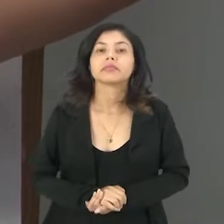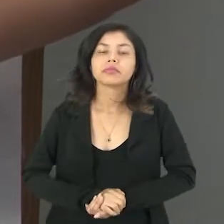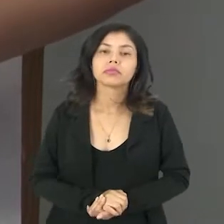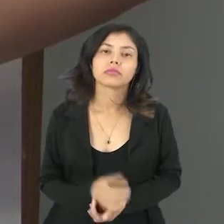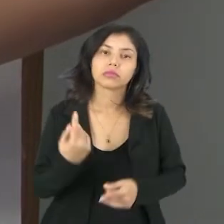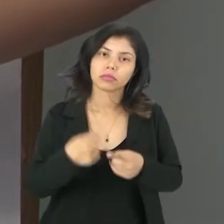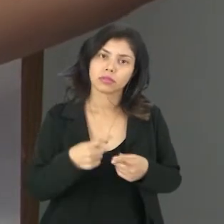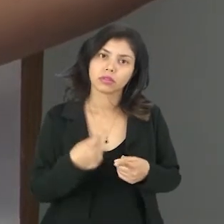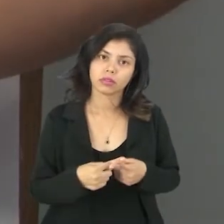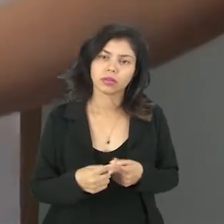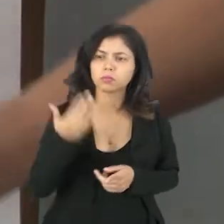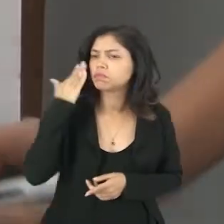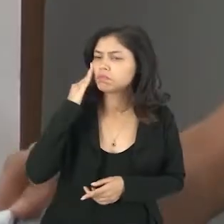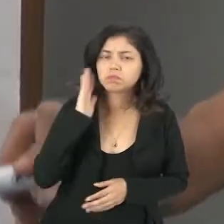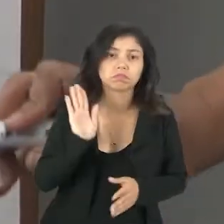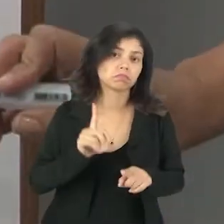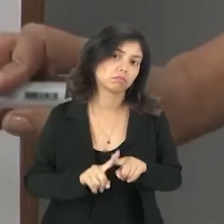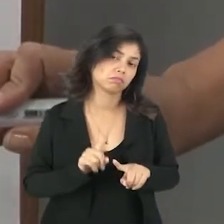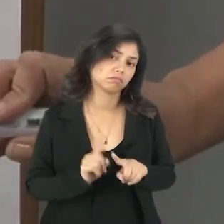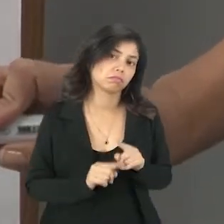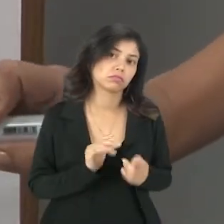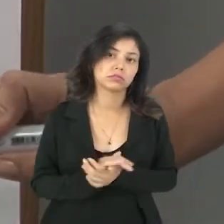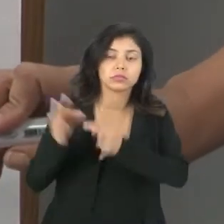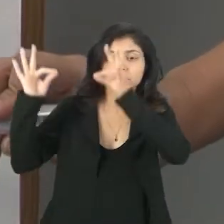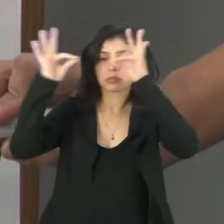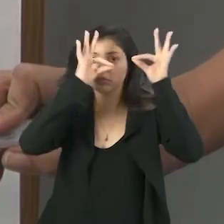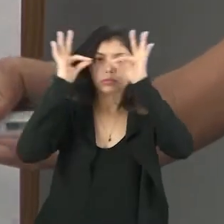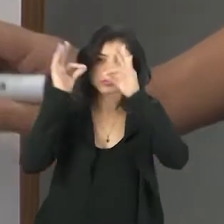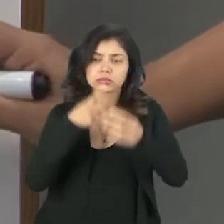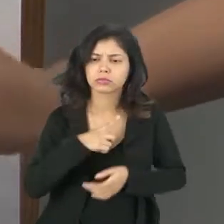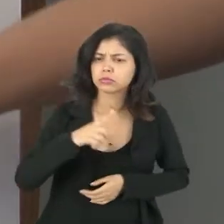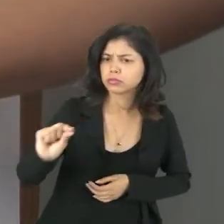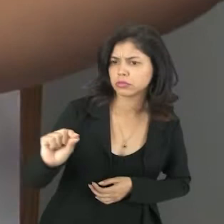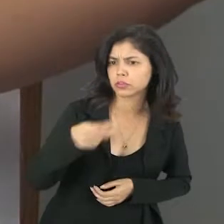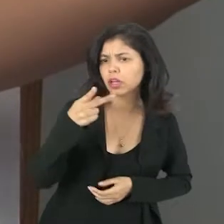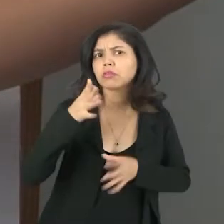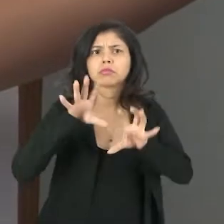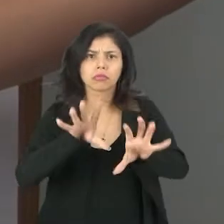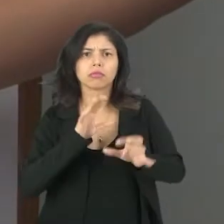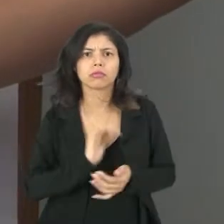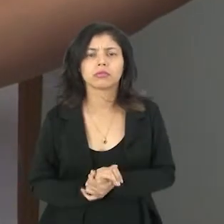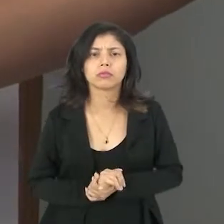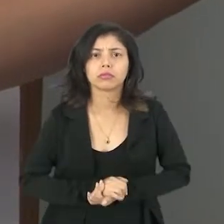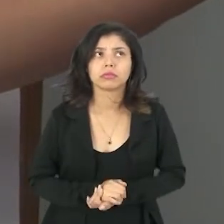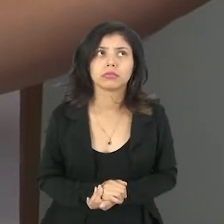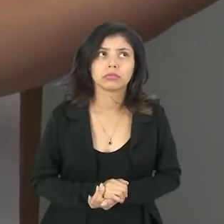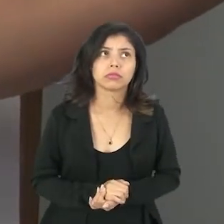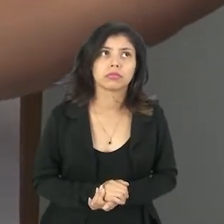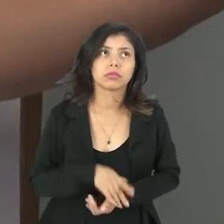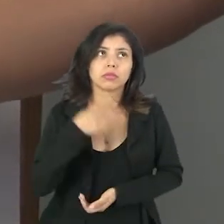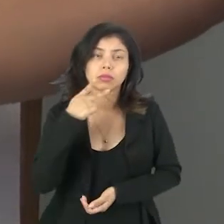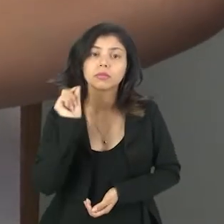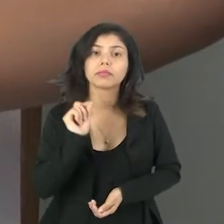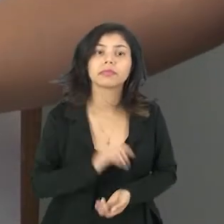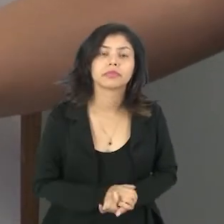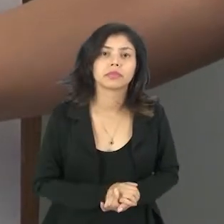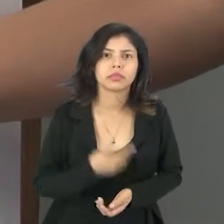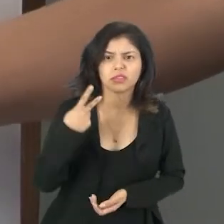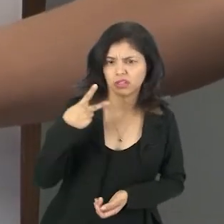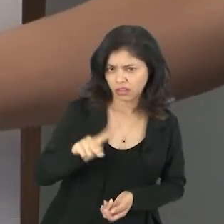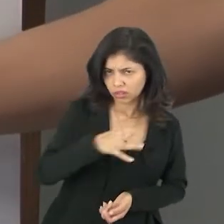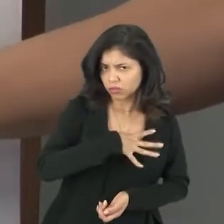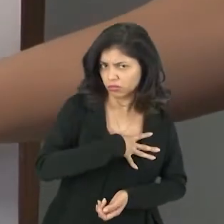admirada porque ela não tá entendendo o porquê que a coruja tá indo ali tomar satisfação com elas e ela pega e vem com essa fala aqui ó